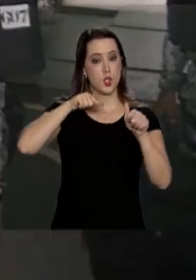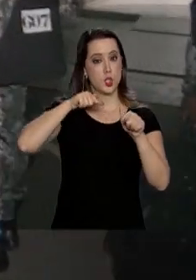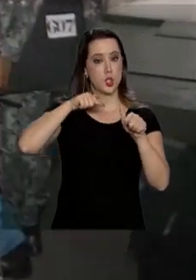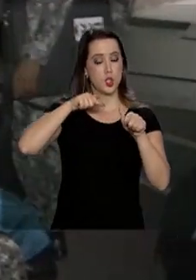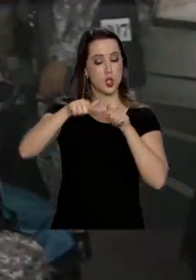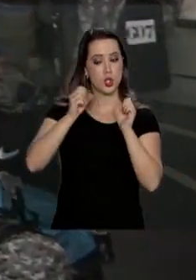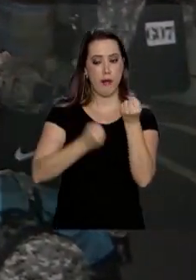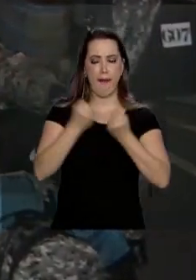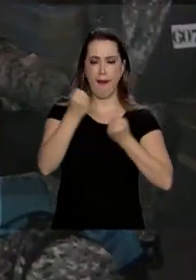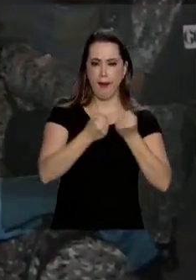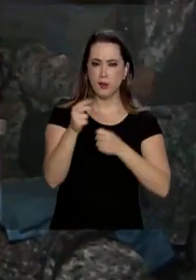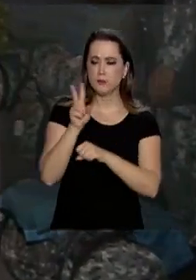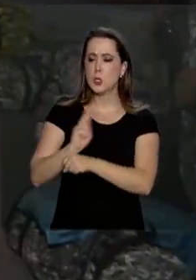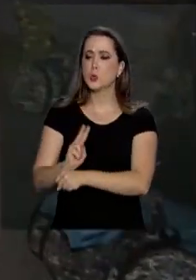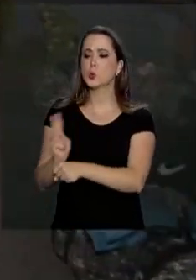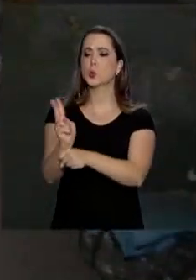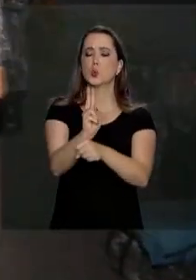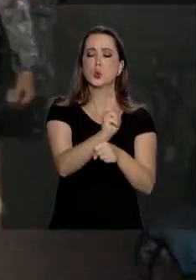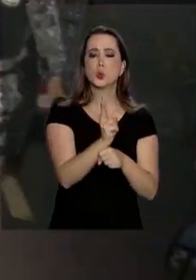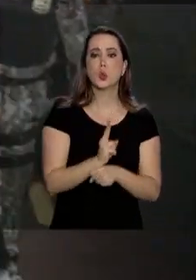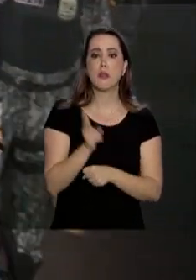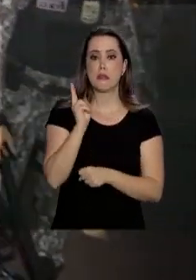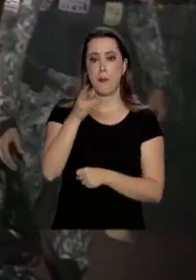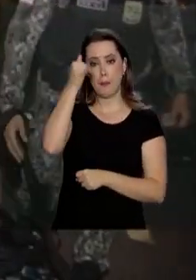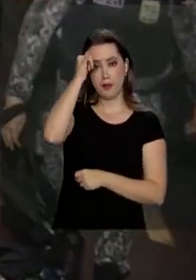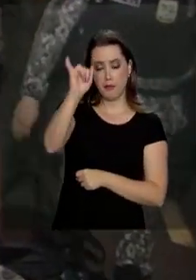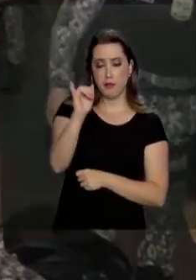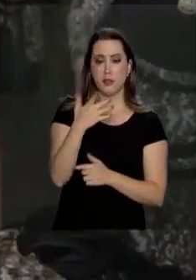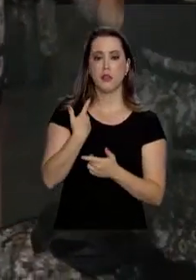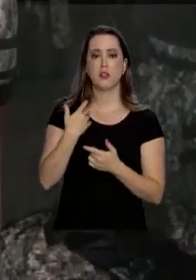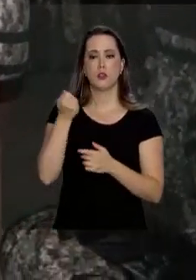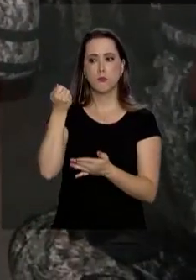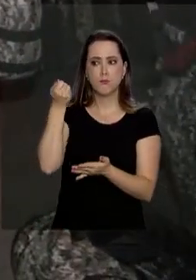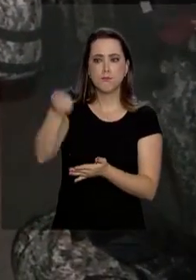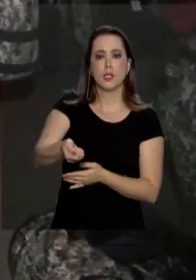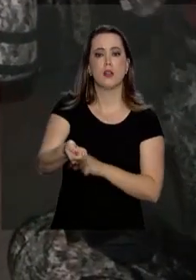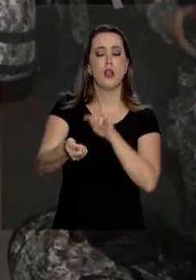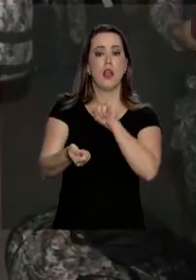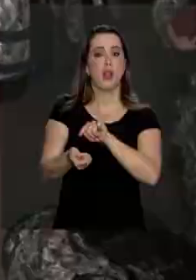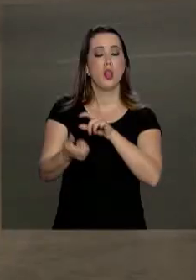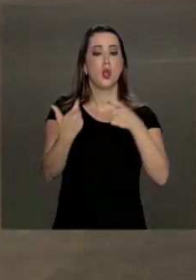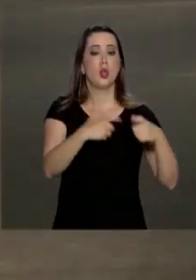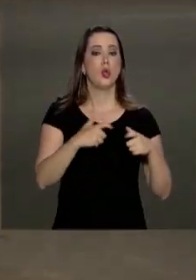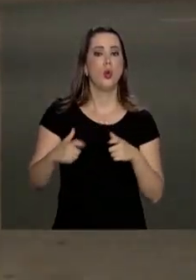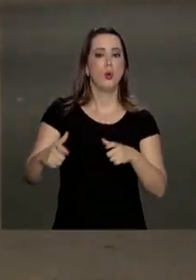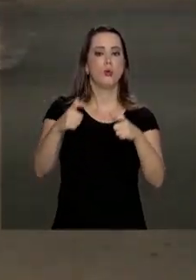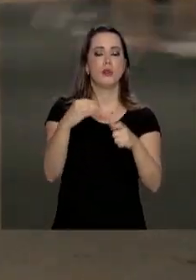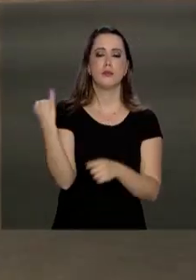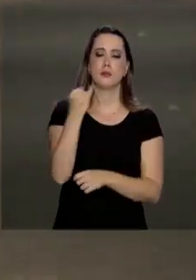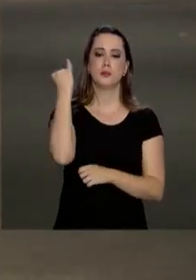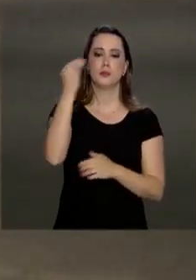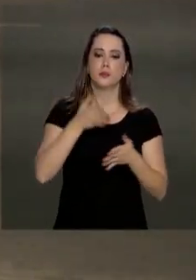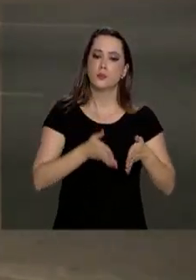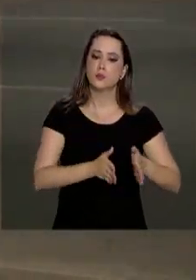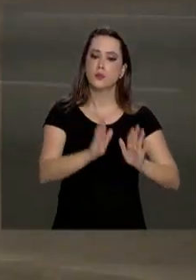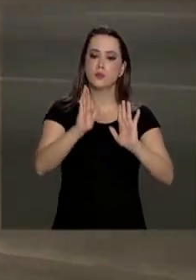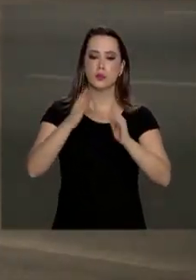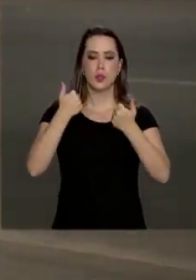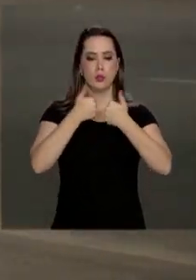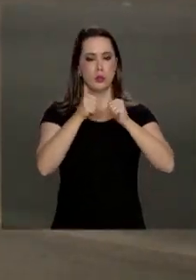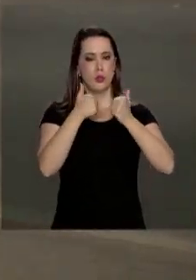realizam ações de patrulhamento ostensivo preventivo e repressivo em pontos importantes como terminais